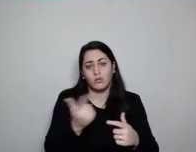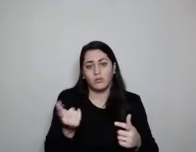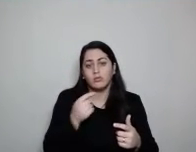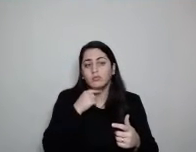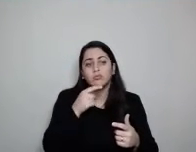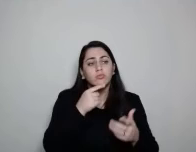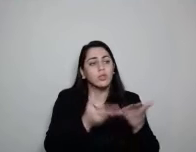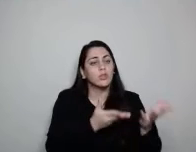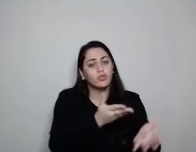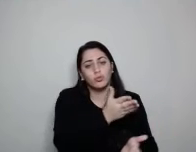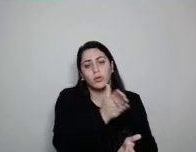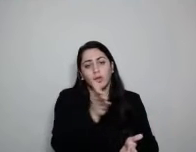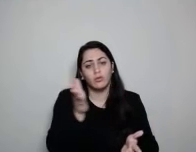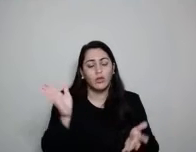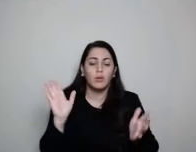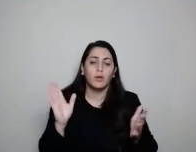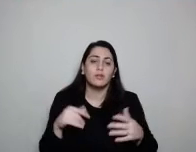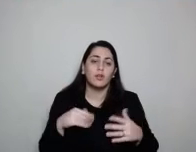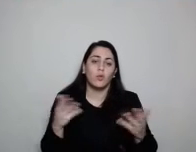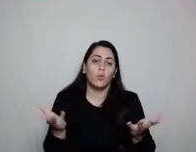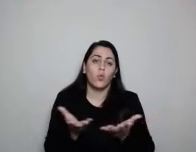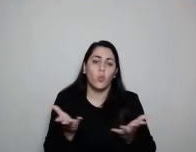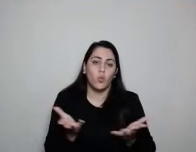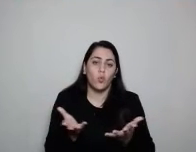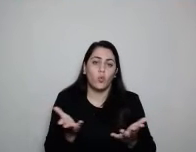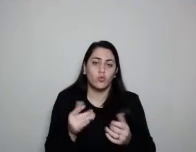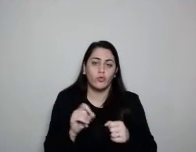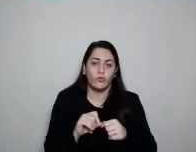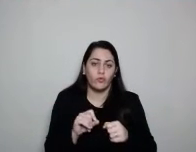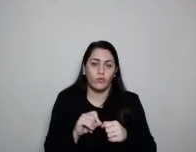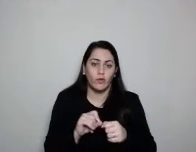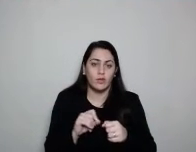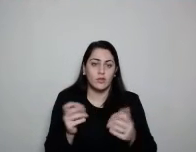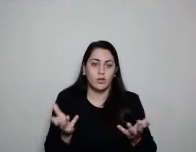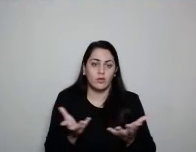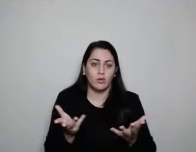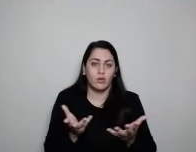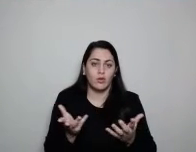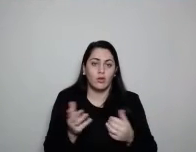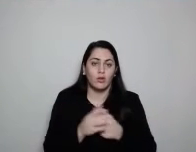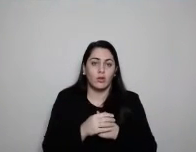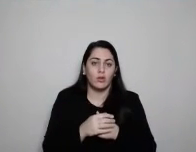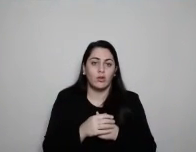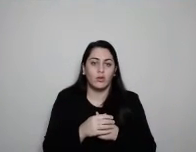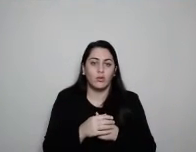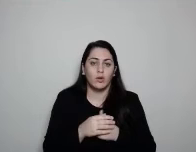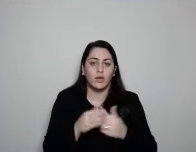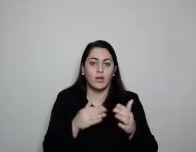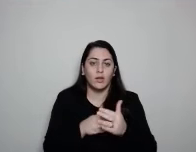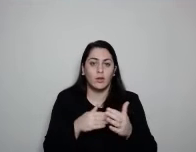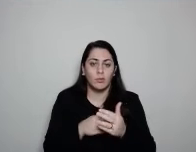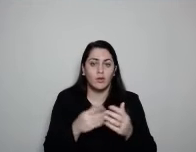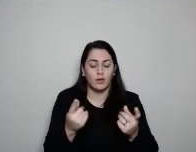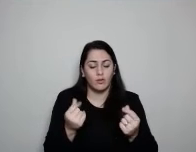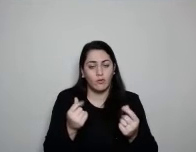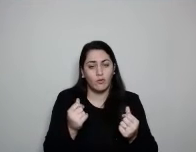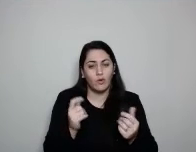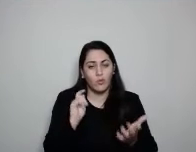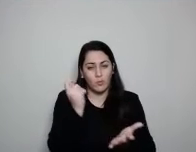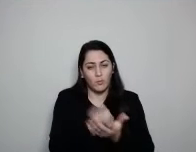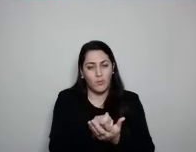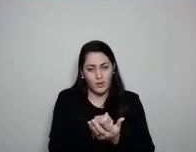eu estou fazendo aqui, presidente, em termos de formação do convencimento, é limitar o valor da indenização àquilo que